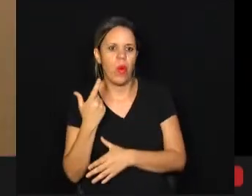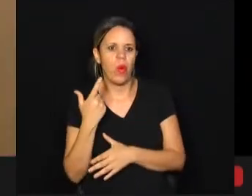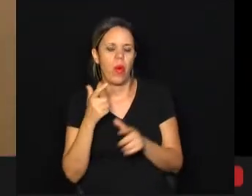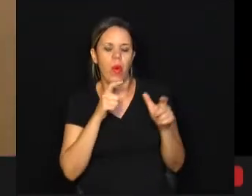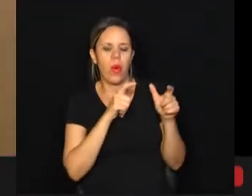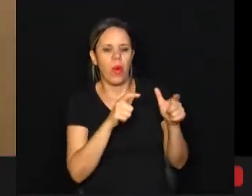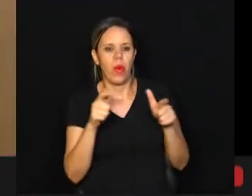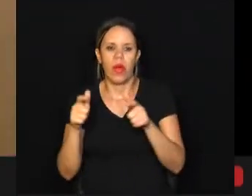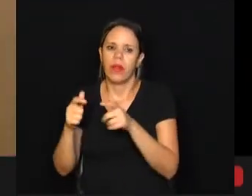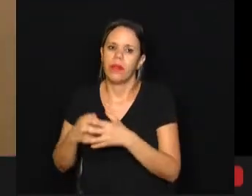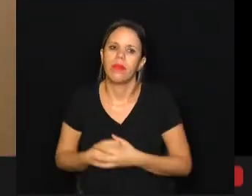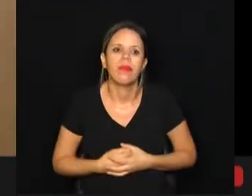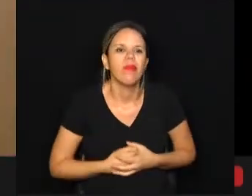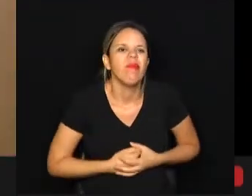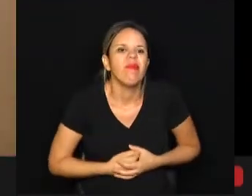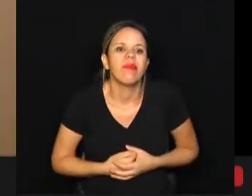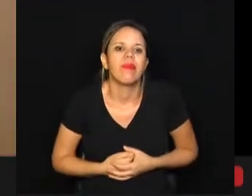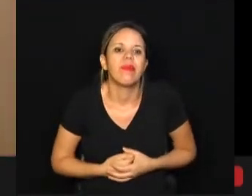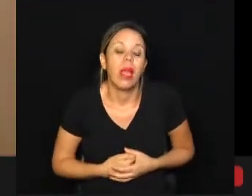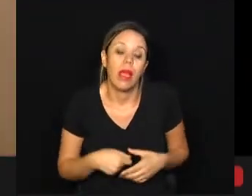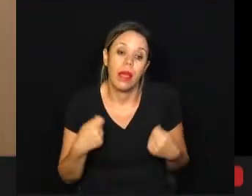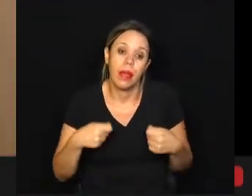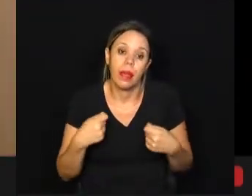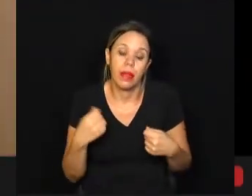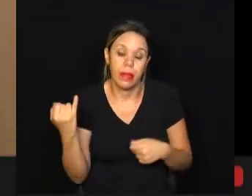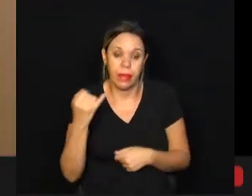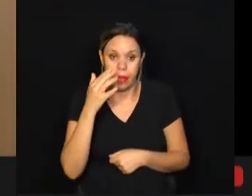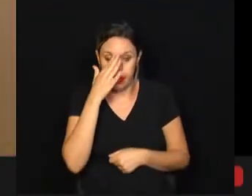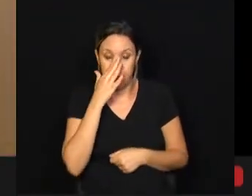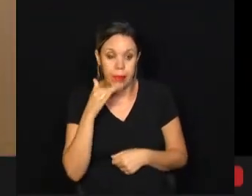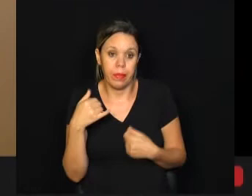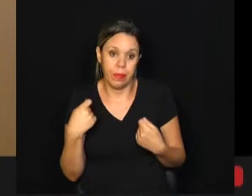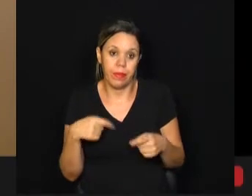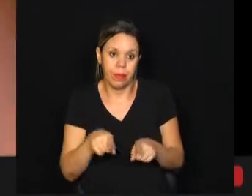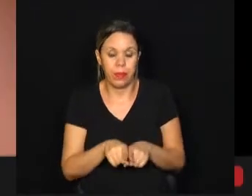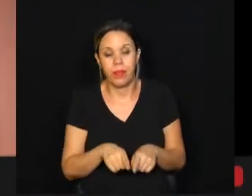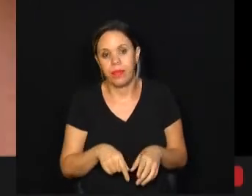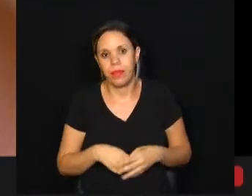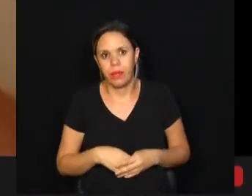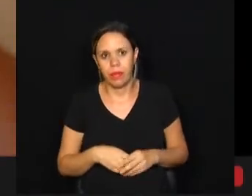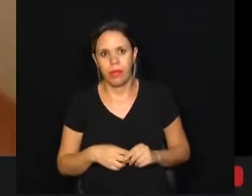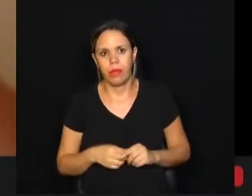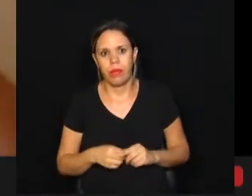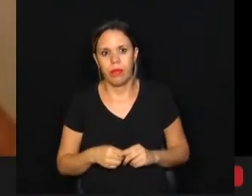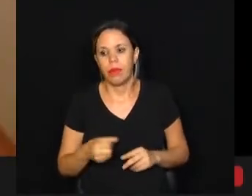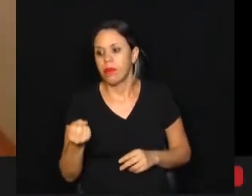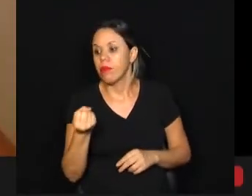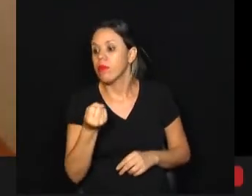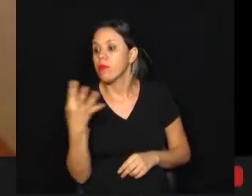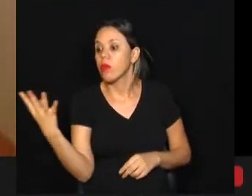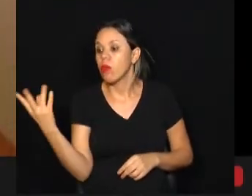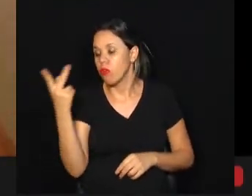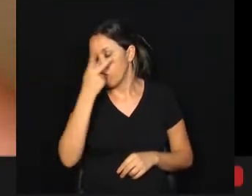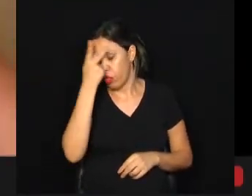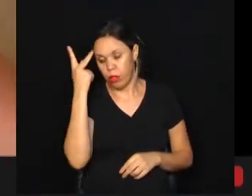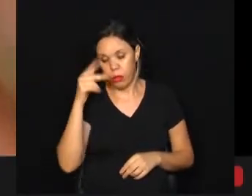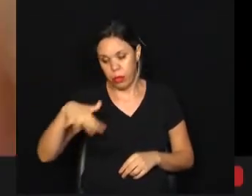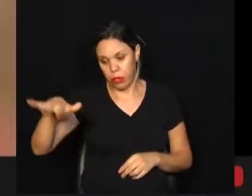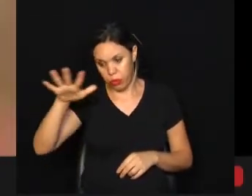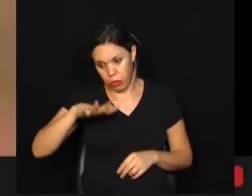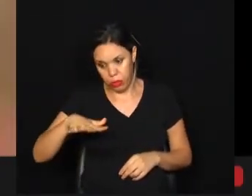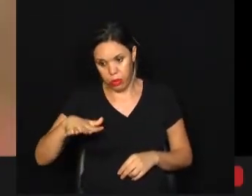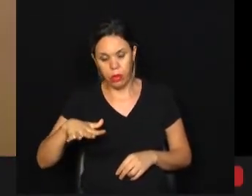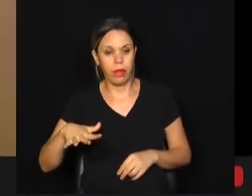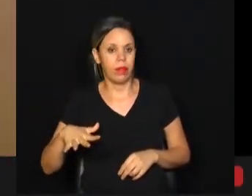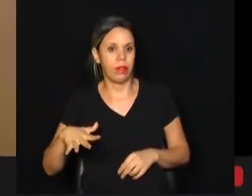espaço. Mas ele é necessário. Ele é necessário porque uma parte da população se